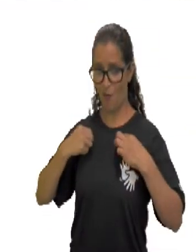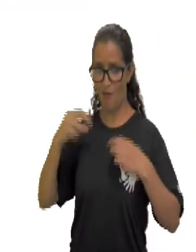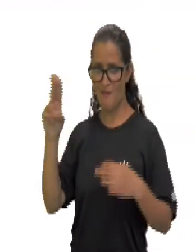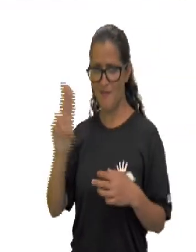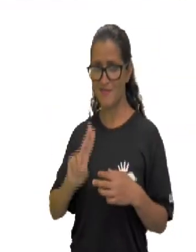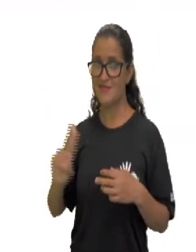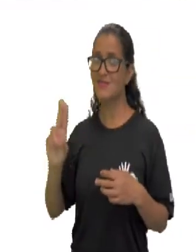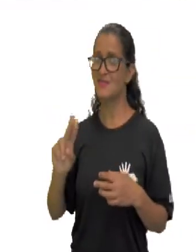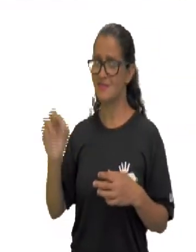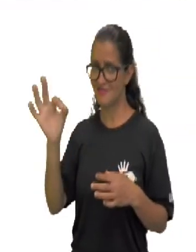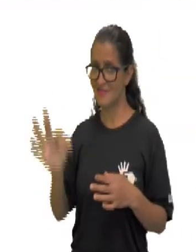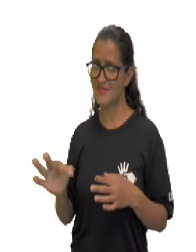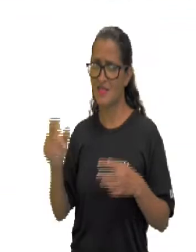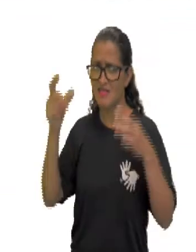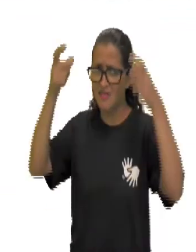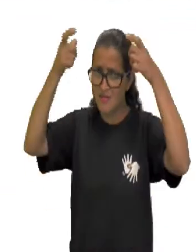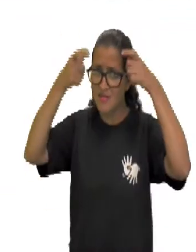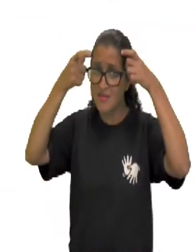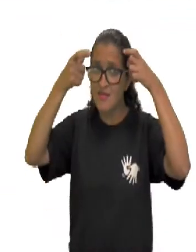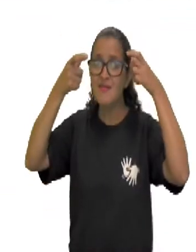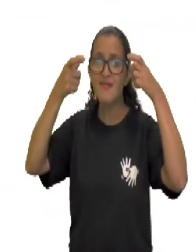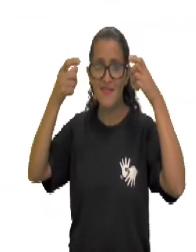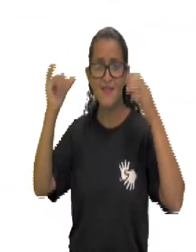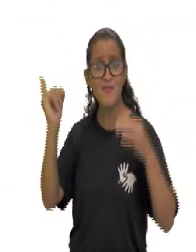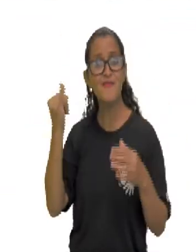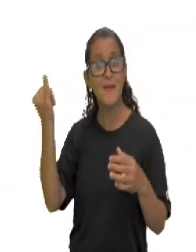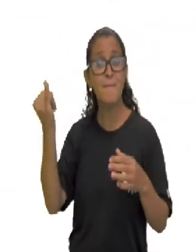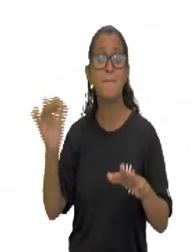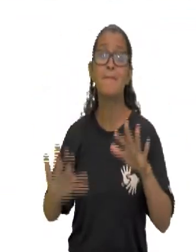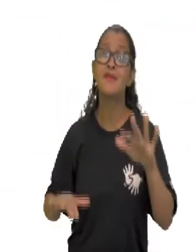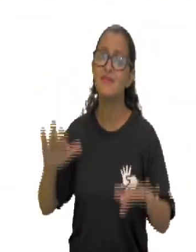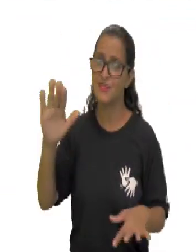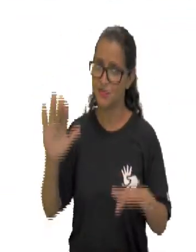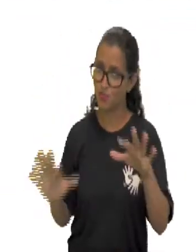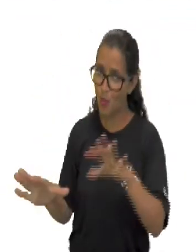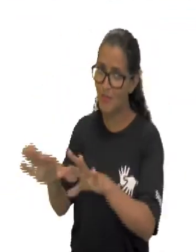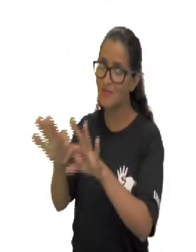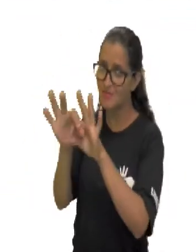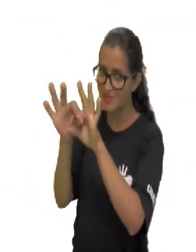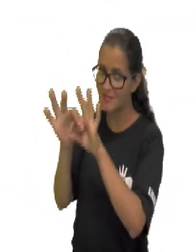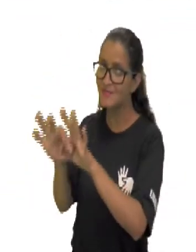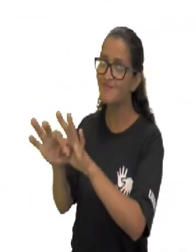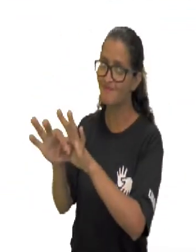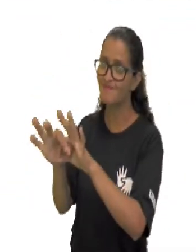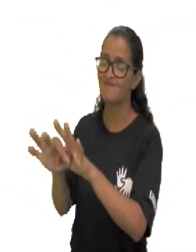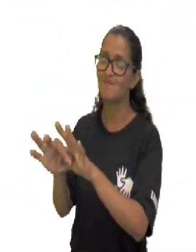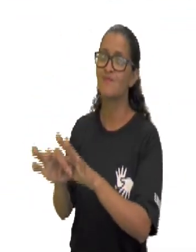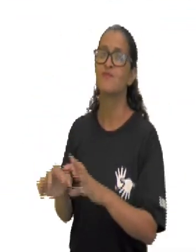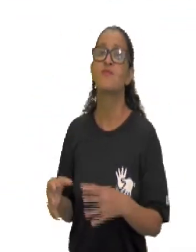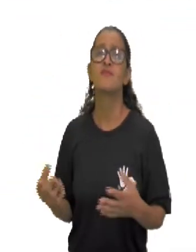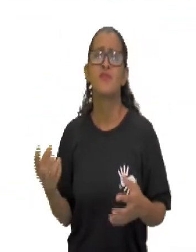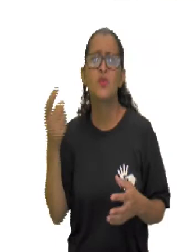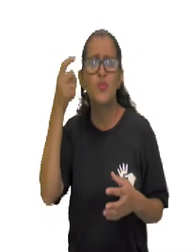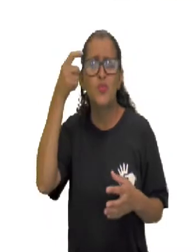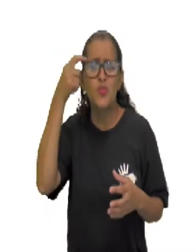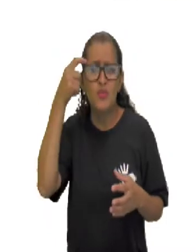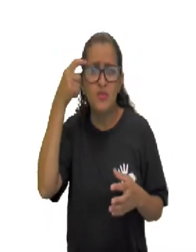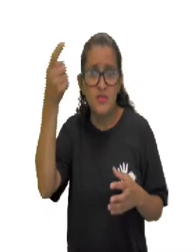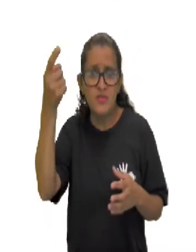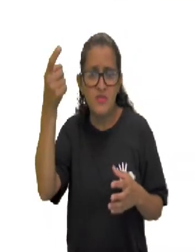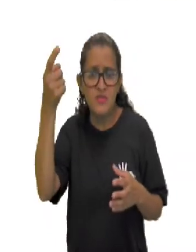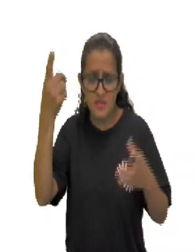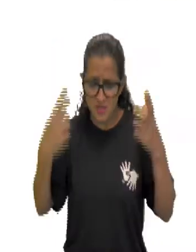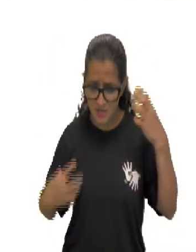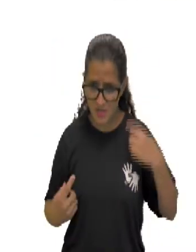sua criatividade. E favorece, né, como eu já disse anteriormente, a consciência corporal. O que é isso?